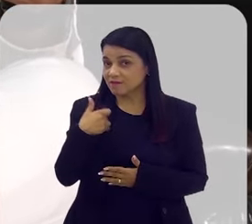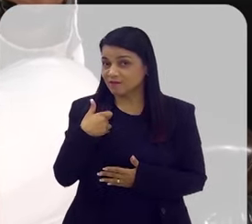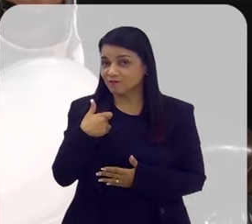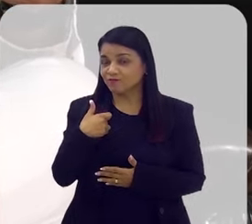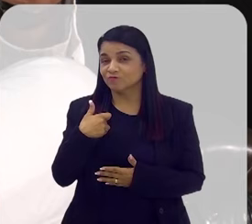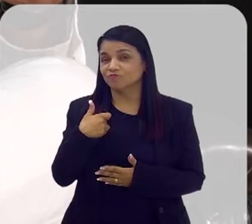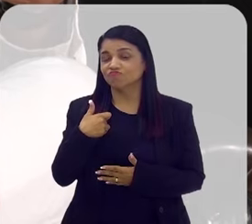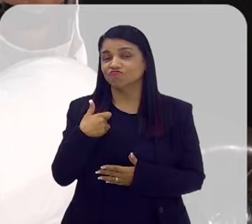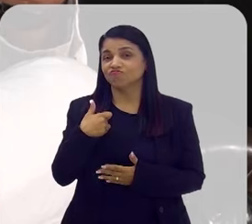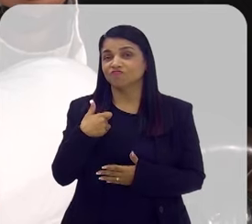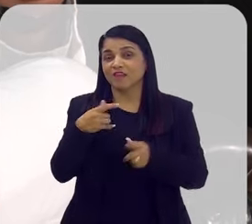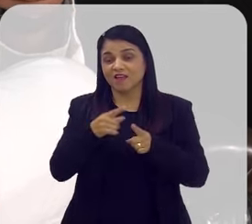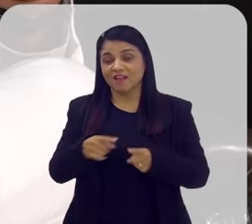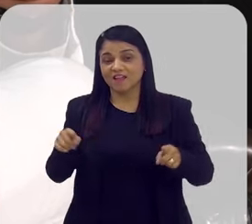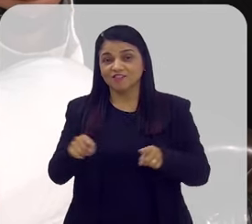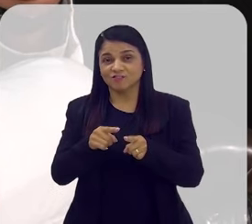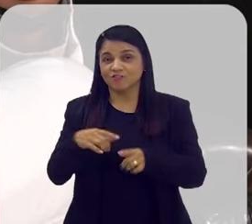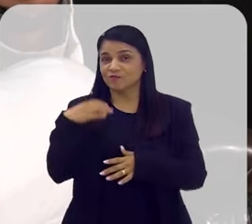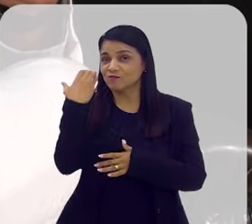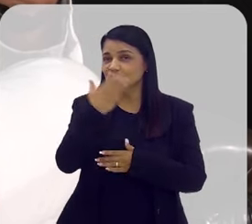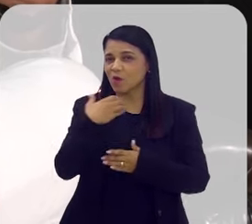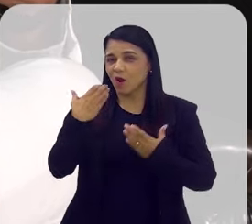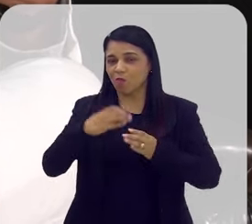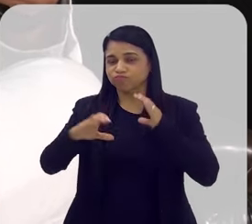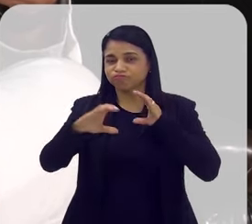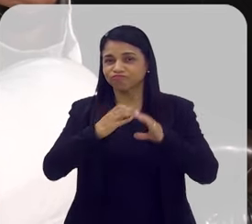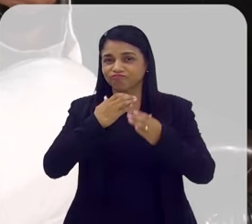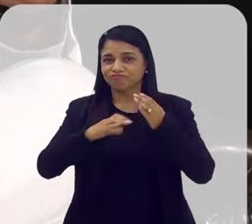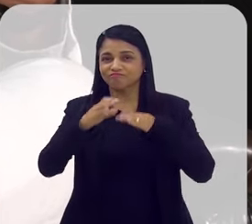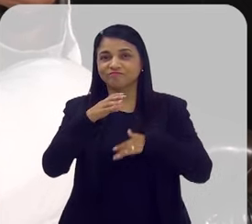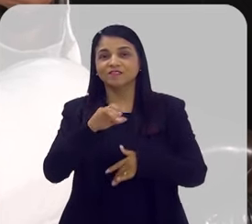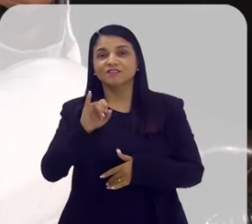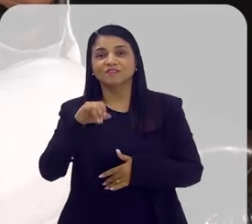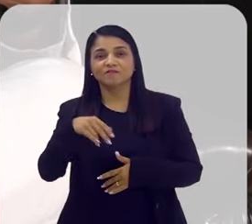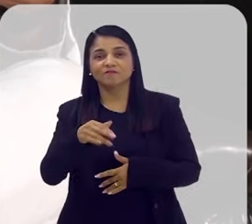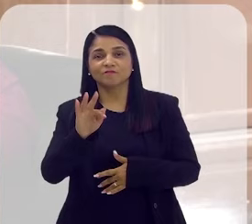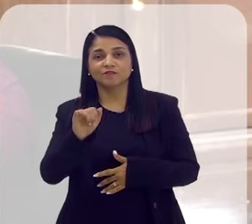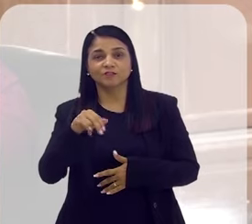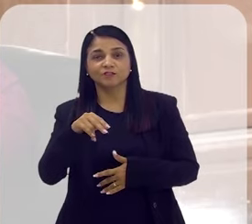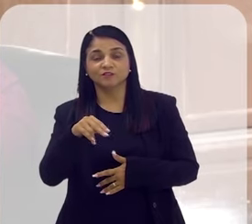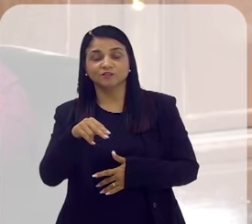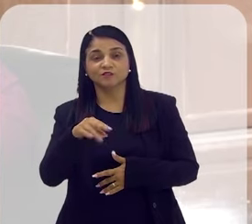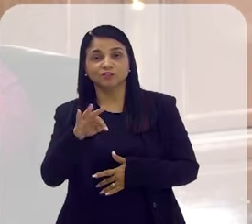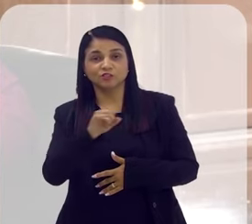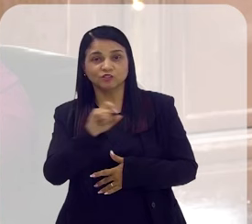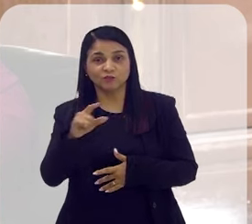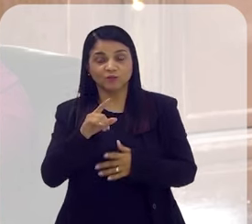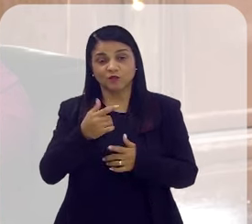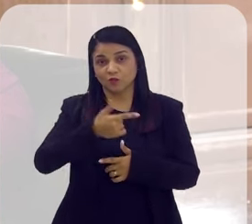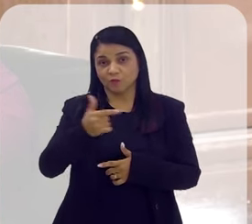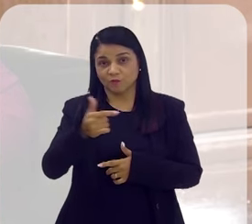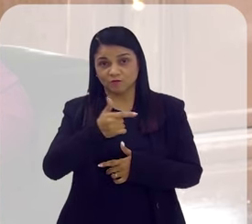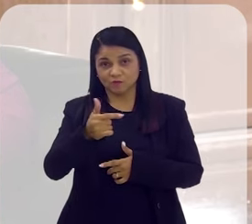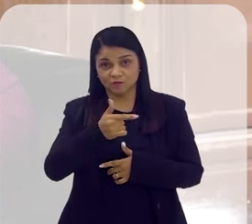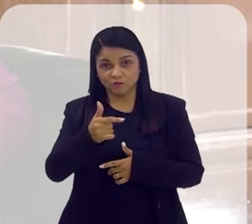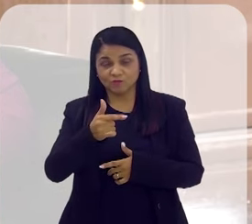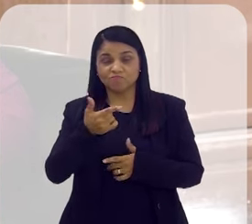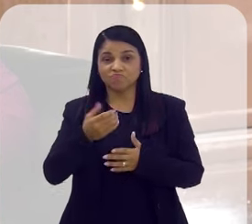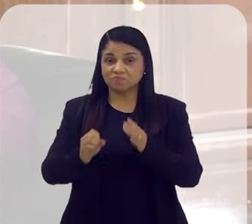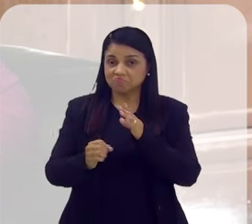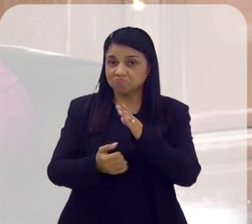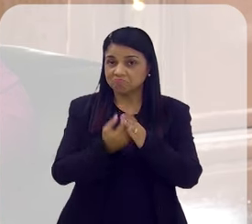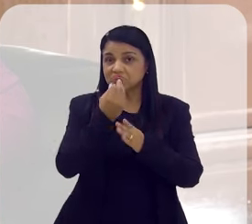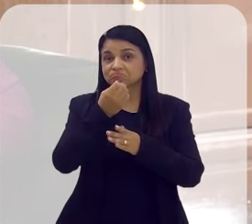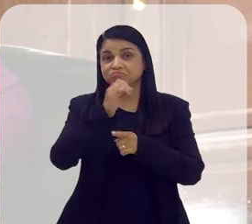aos 9 anos. Começou como regente do coral infantil. Em 2022, lançou o seu canal. Ah,